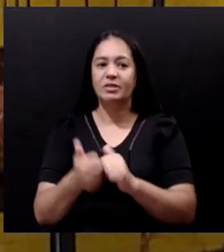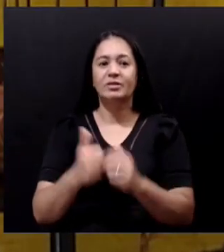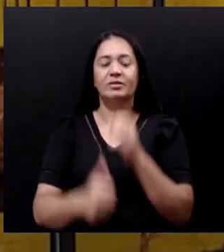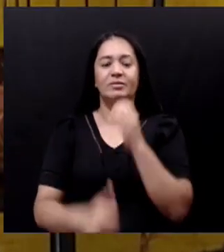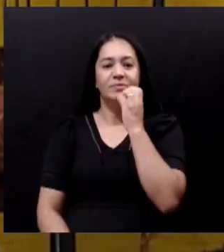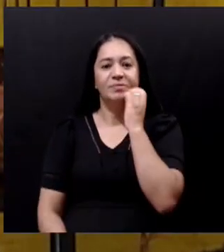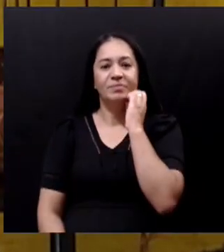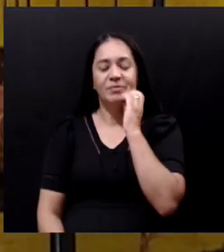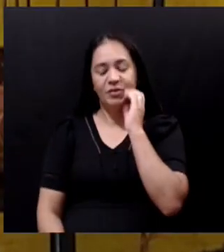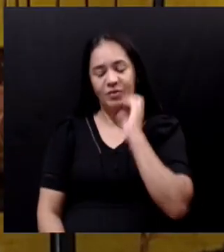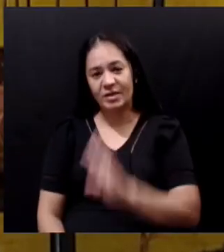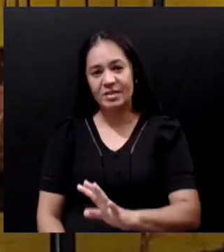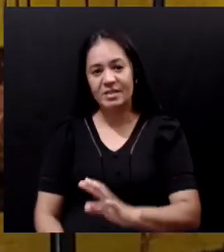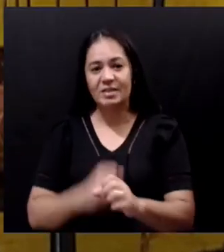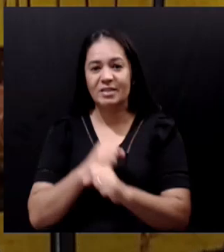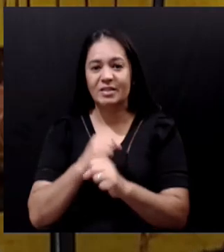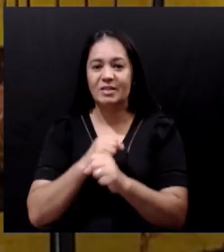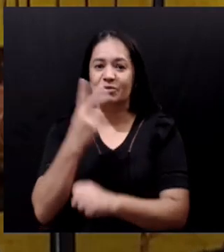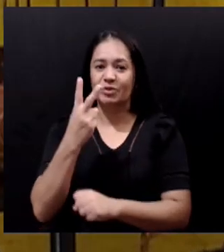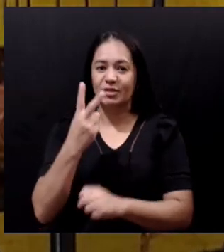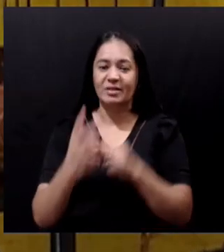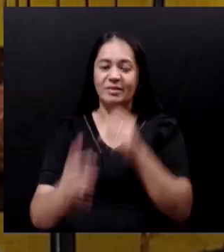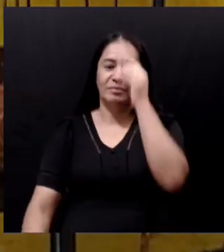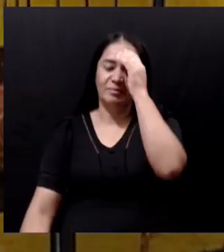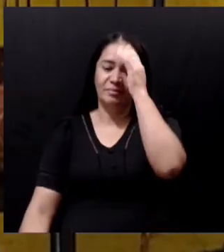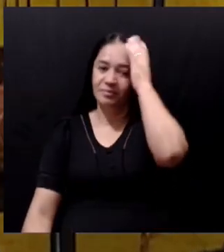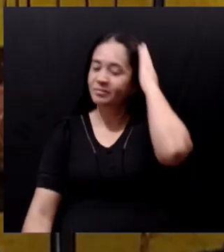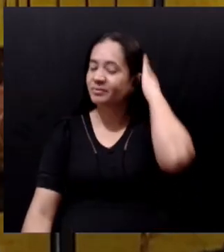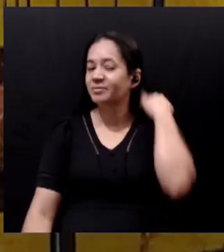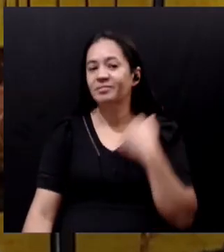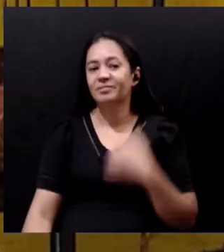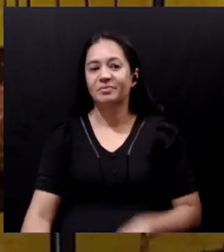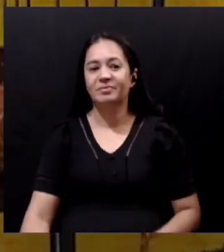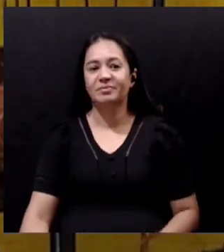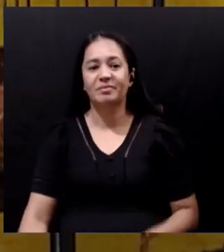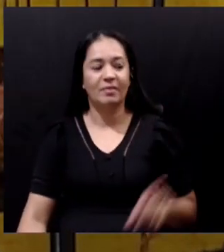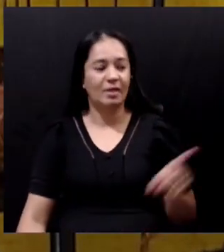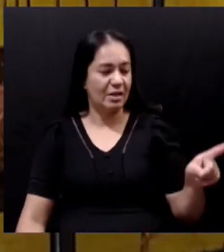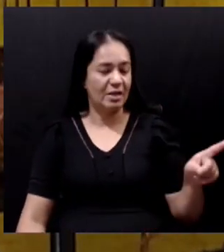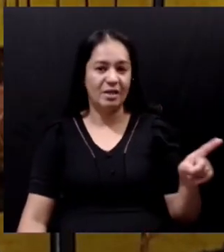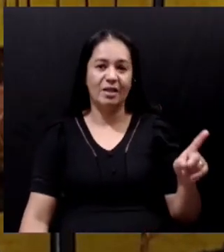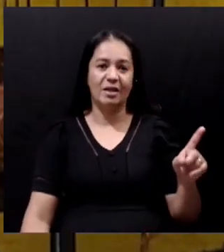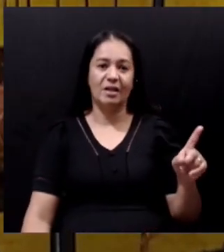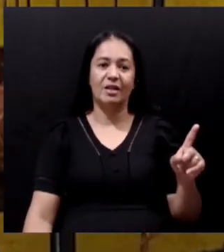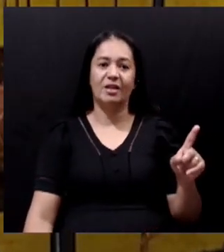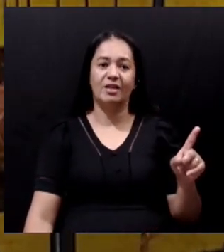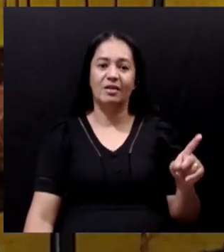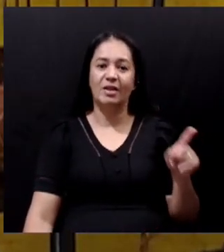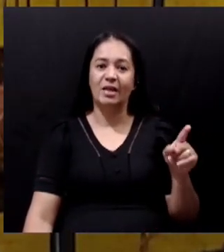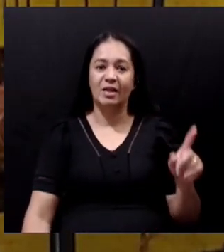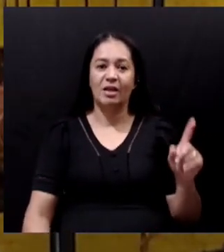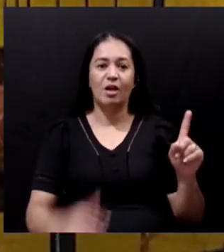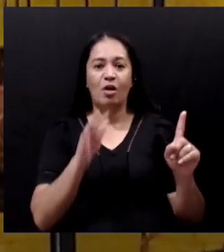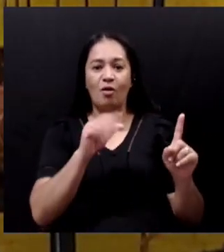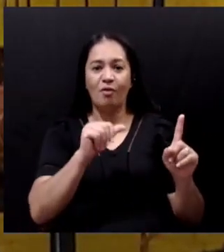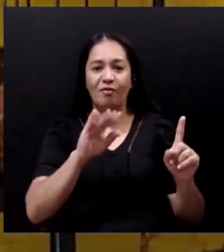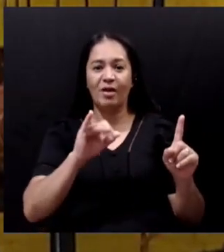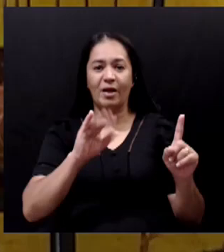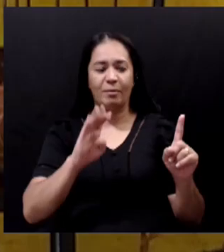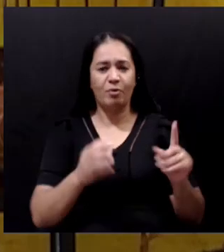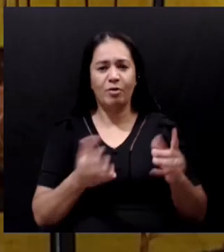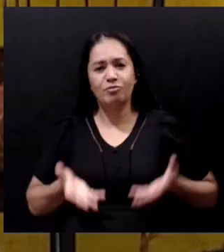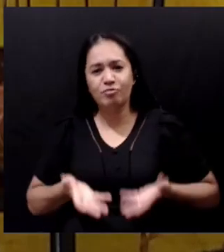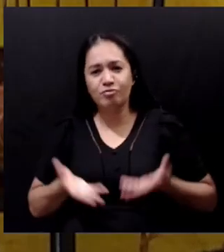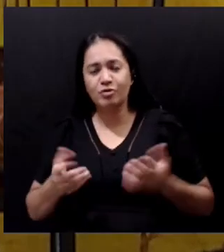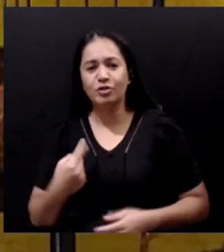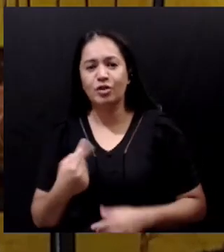2 anos? E ficou assim por 2 anos. E o Fábio, como eu falo para você do Carioca, o Fábio nos incentivou muito a trabalhar com a